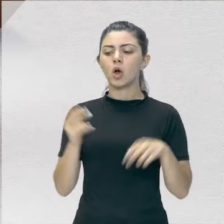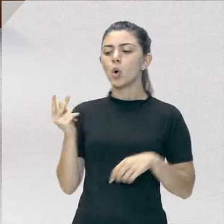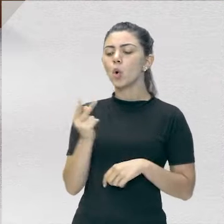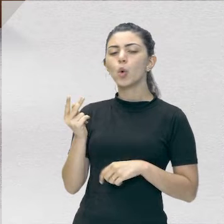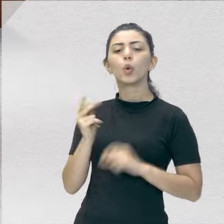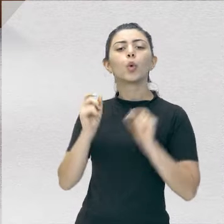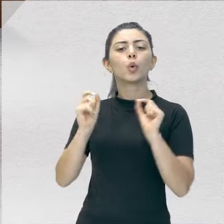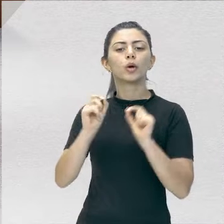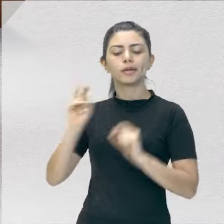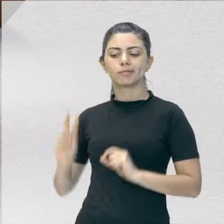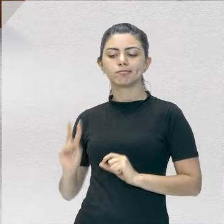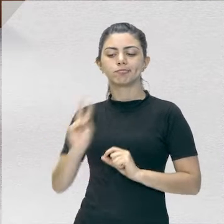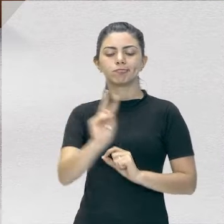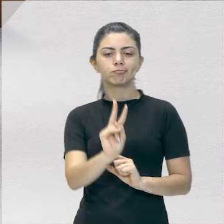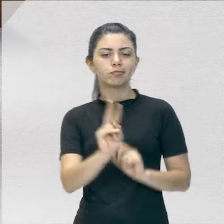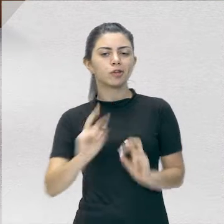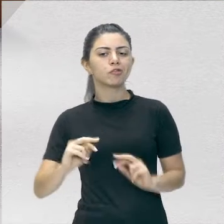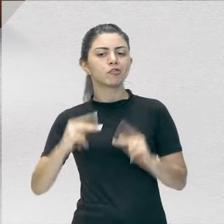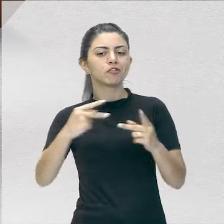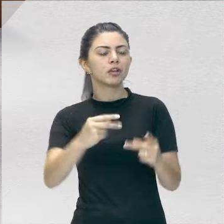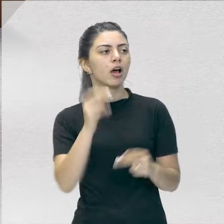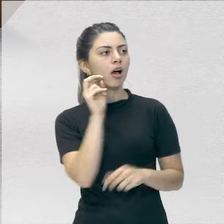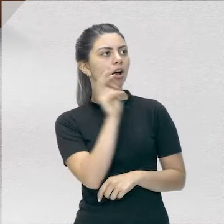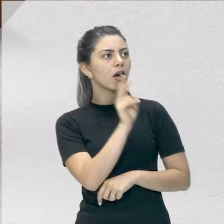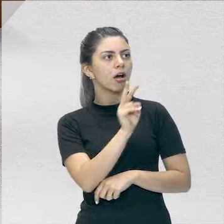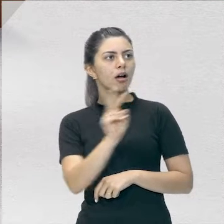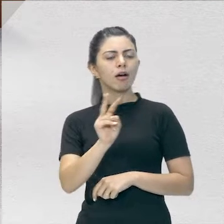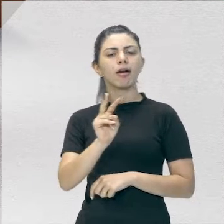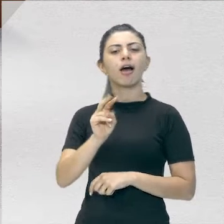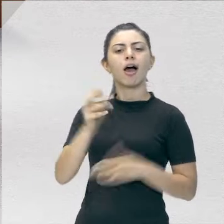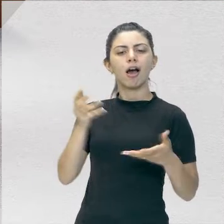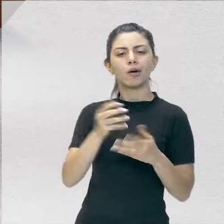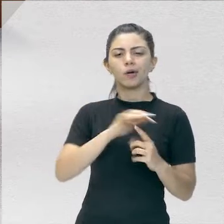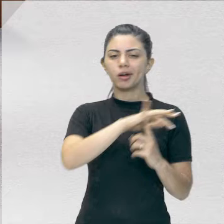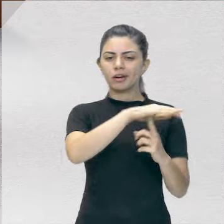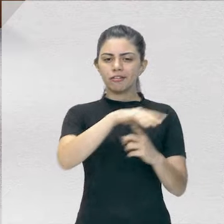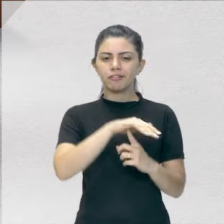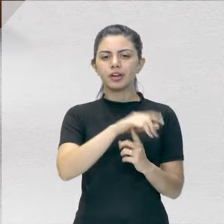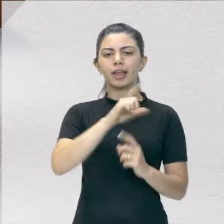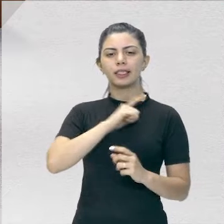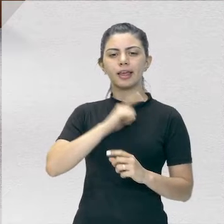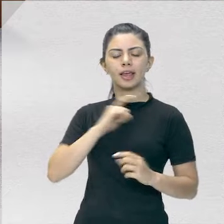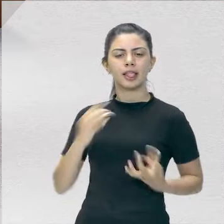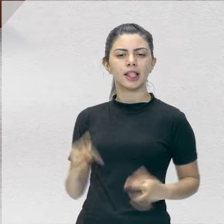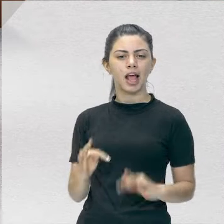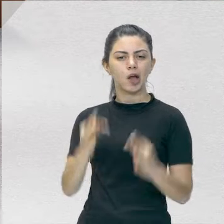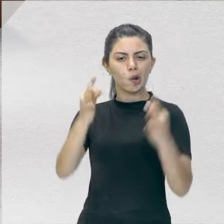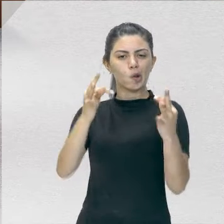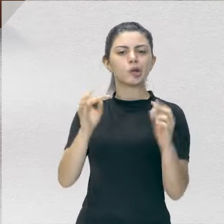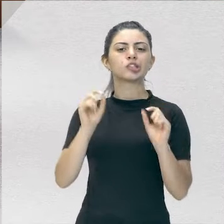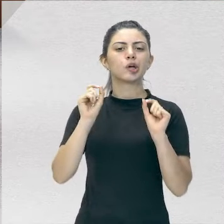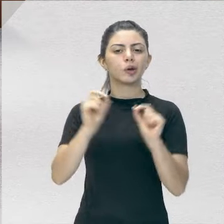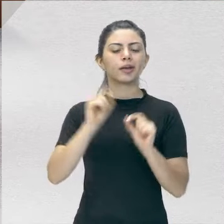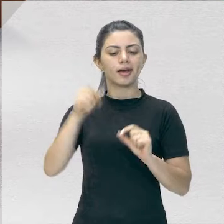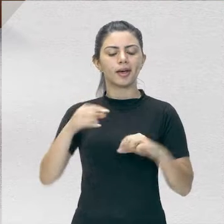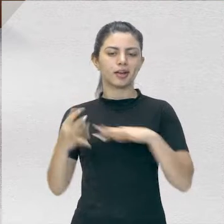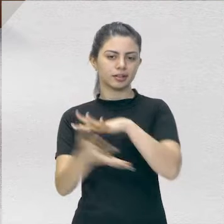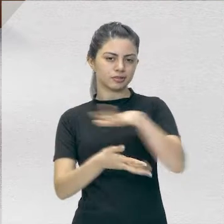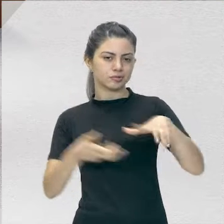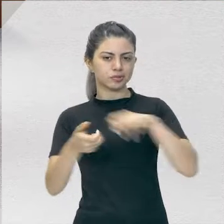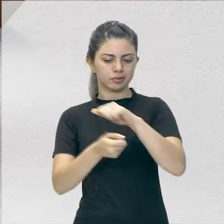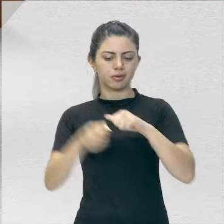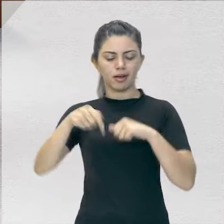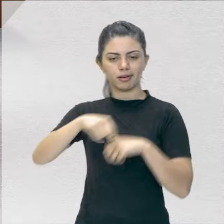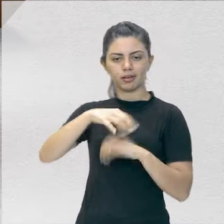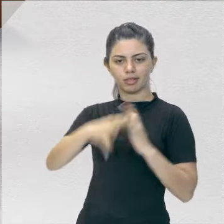essa feira que está expondo novas tecnologias relacionadas, à sustentabilidade da Amazônia.